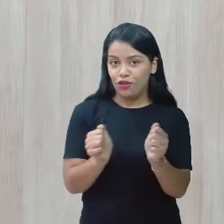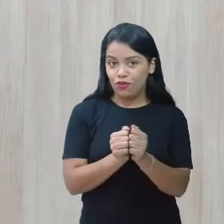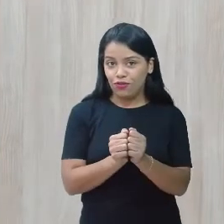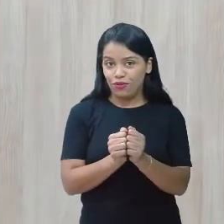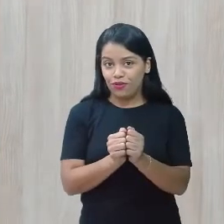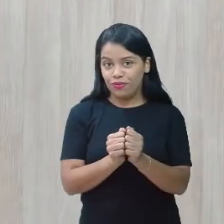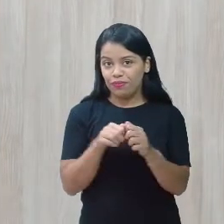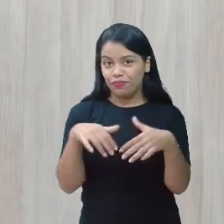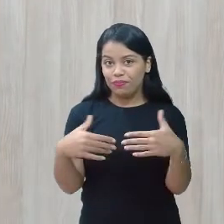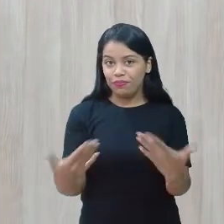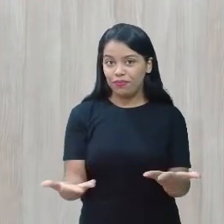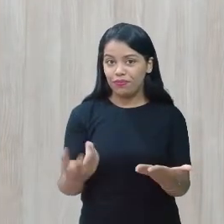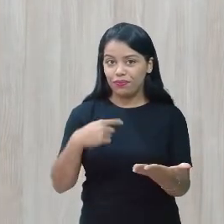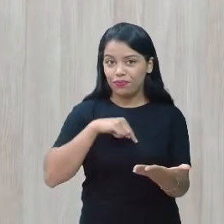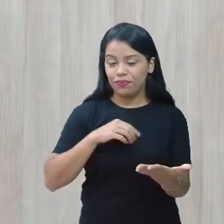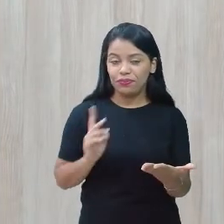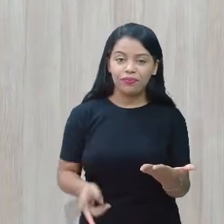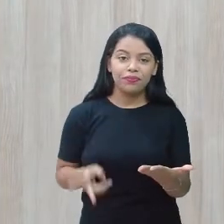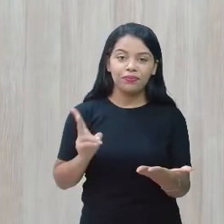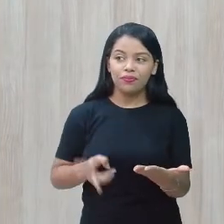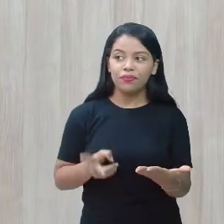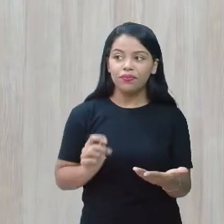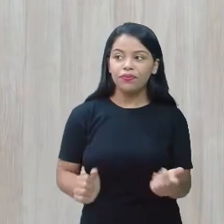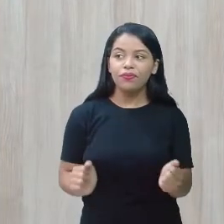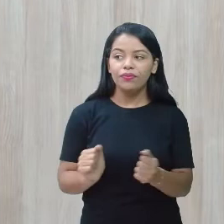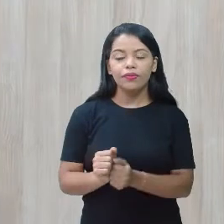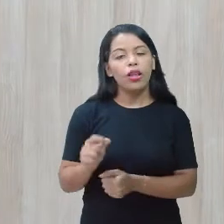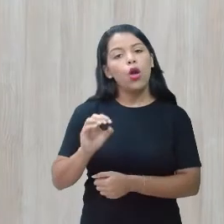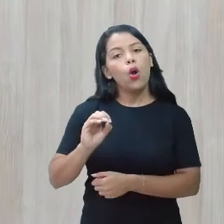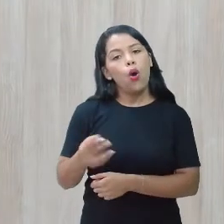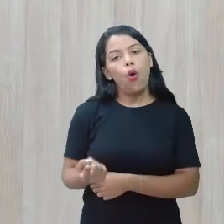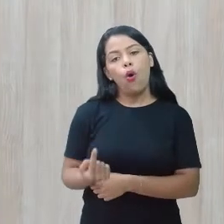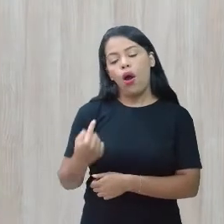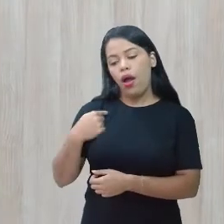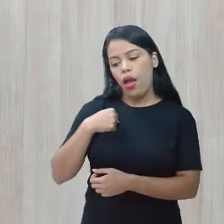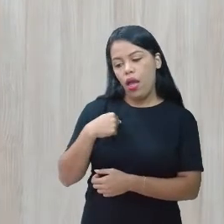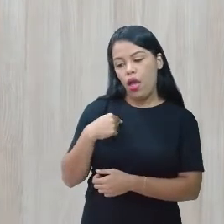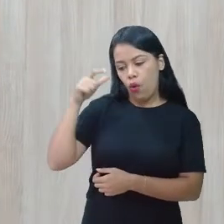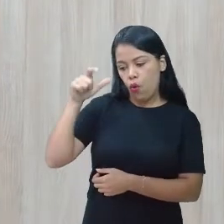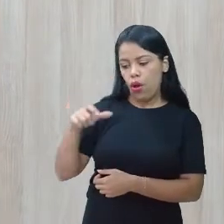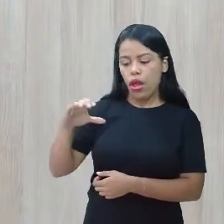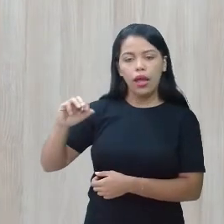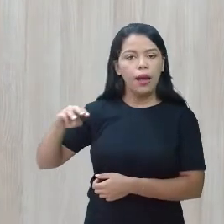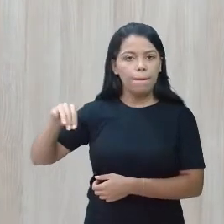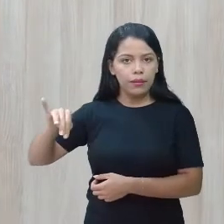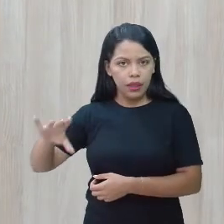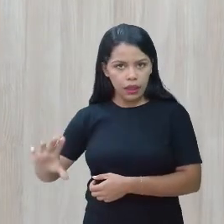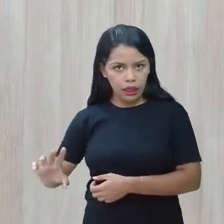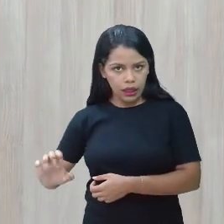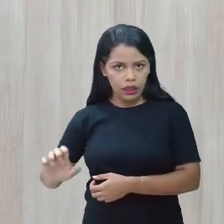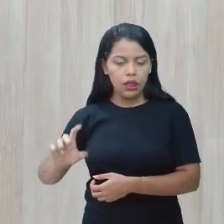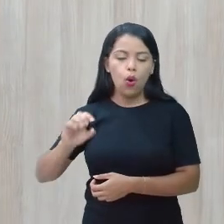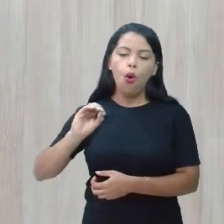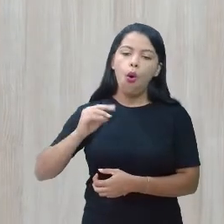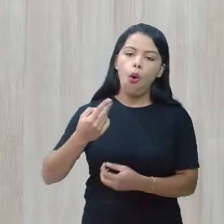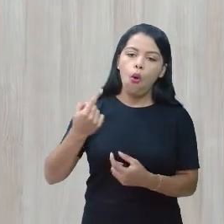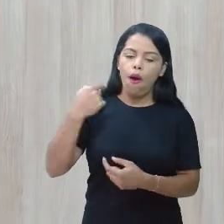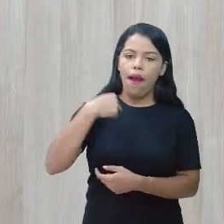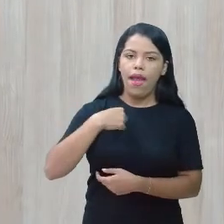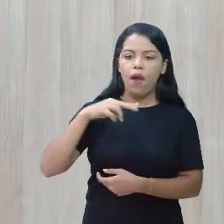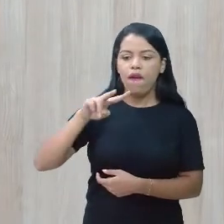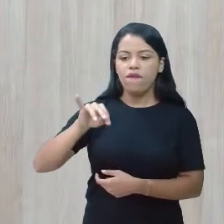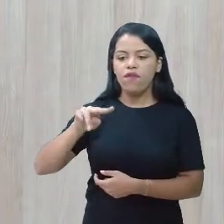juntas. Então, sempre estamos, ou eu e Camille Borba, ou Viviane Santos, atuando